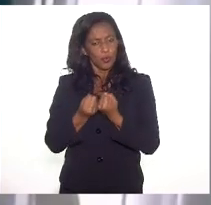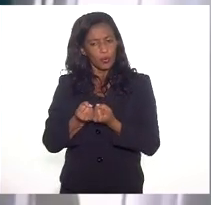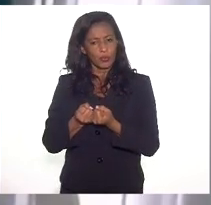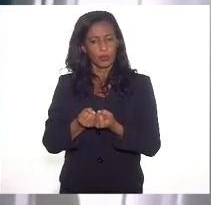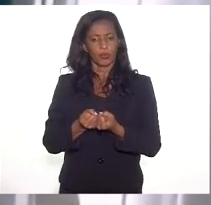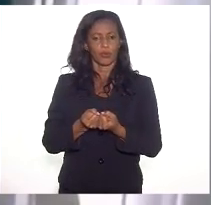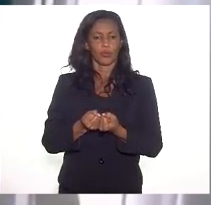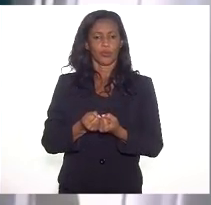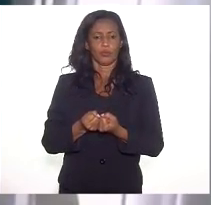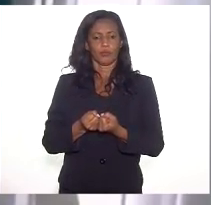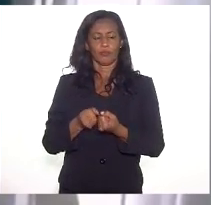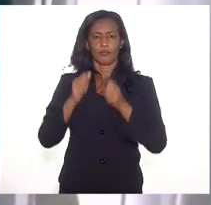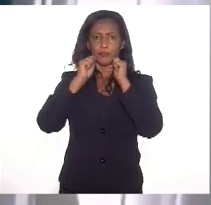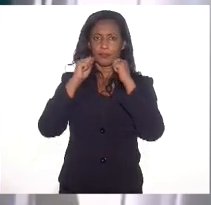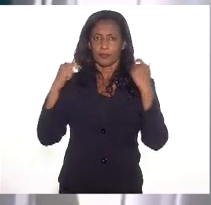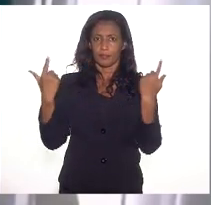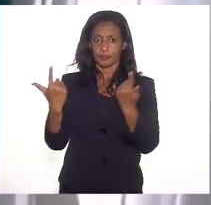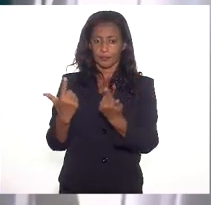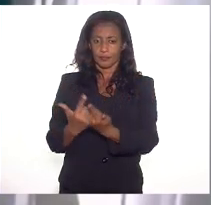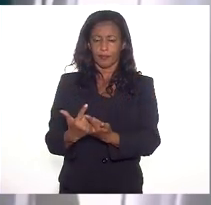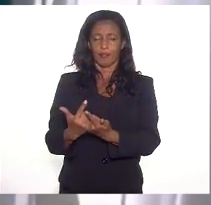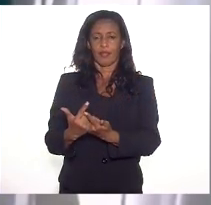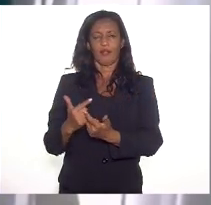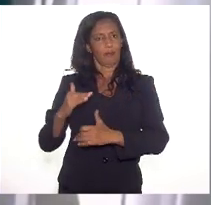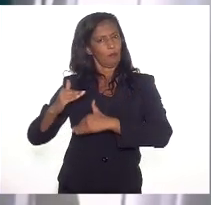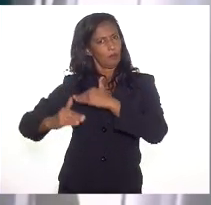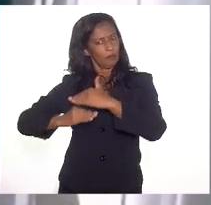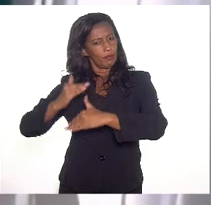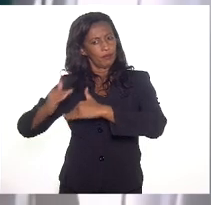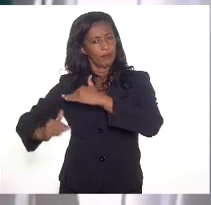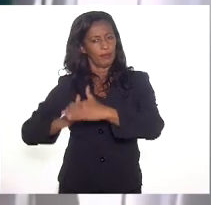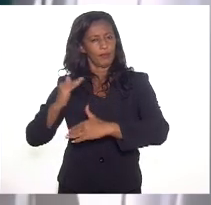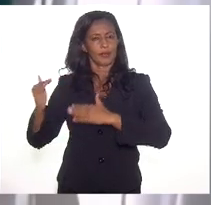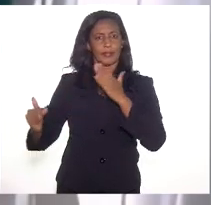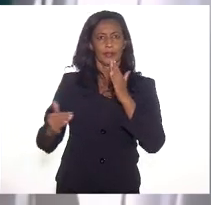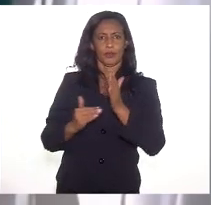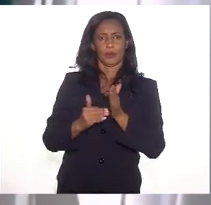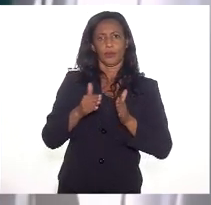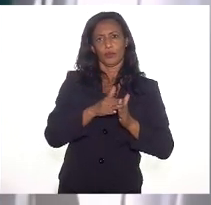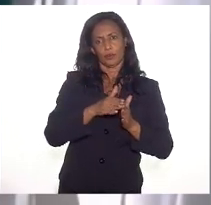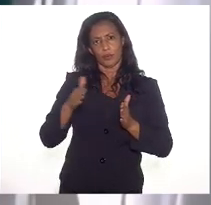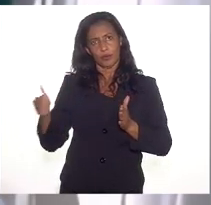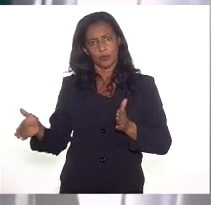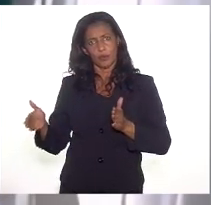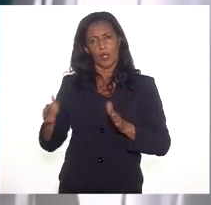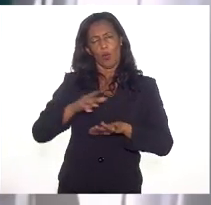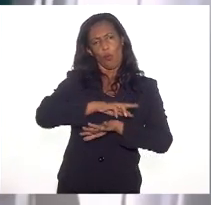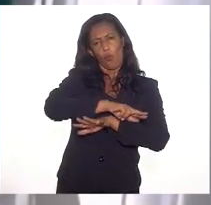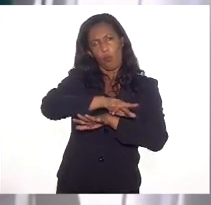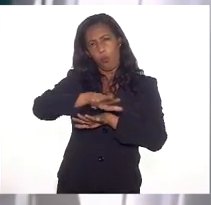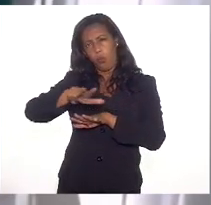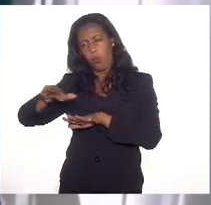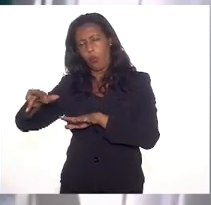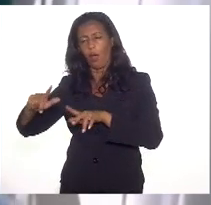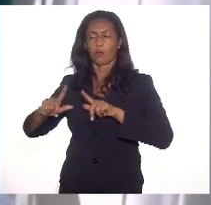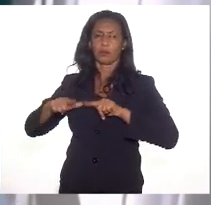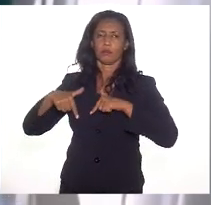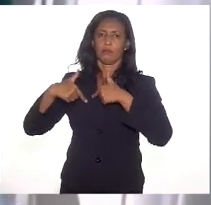que a Assembleia Legislativa vem desencadeando nesse último período, com várias iniciativas, eu diria,